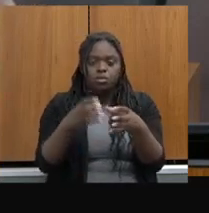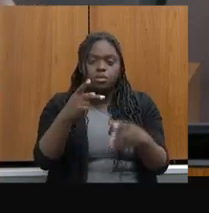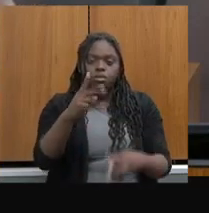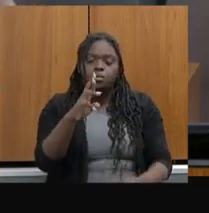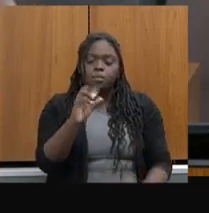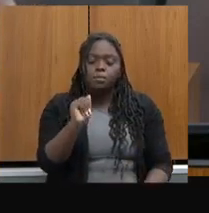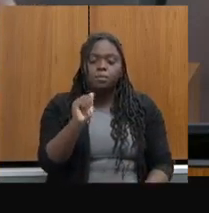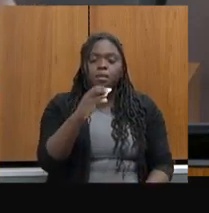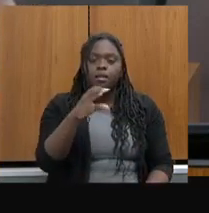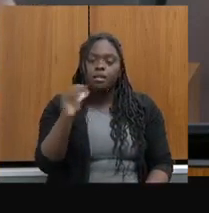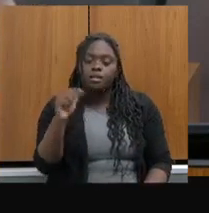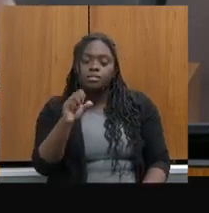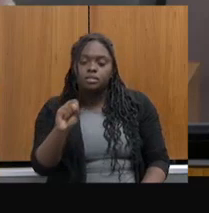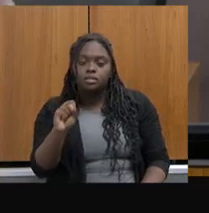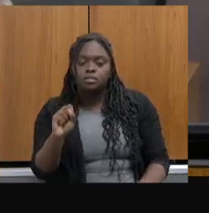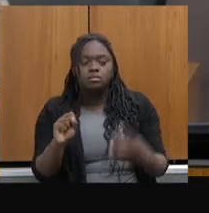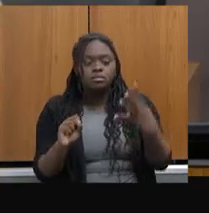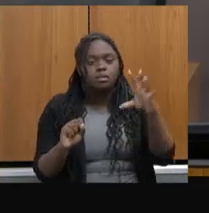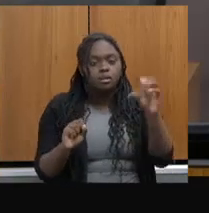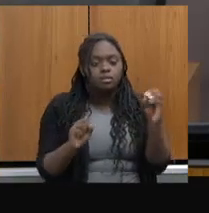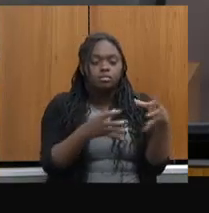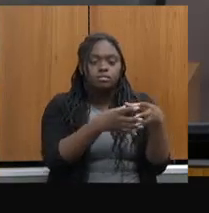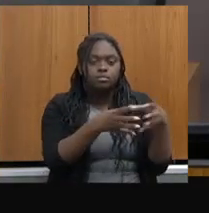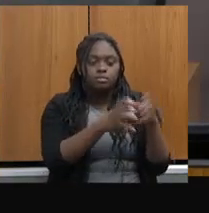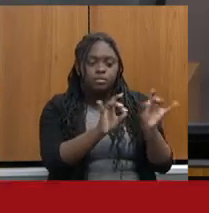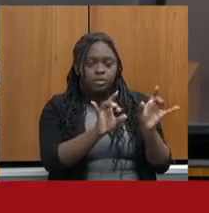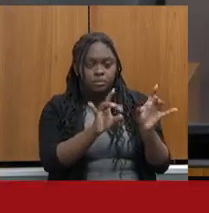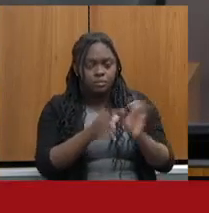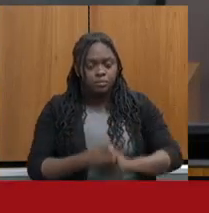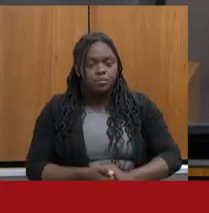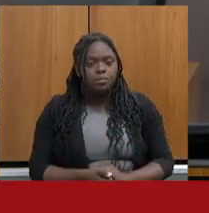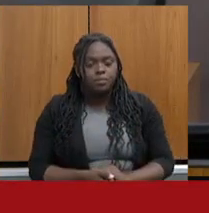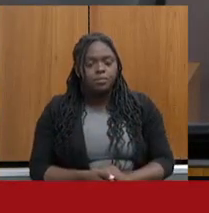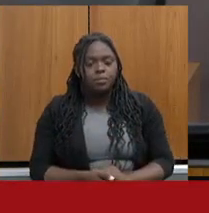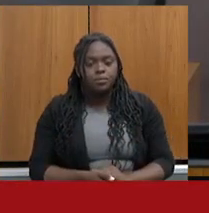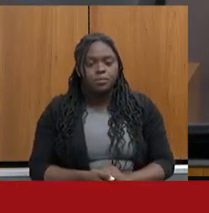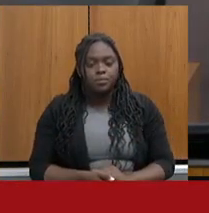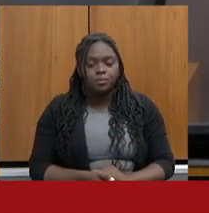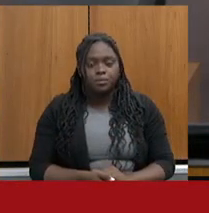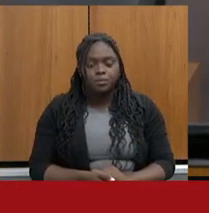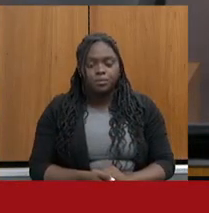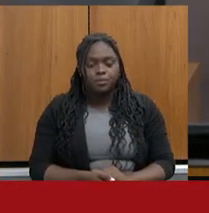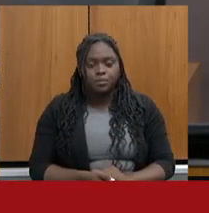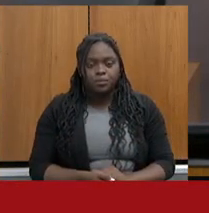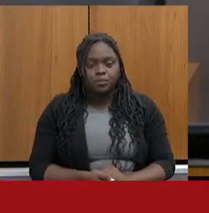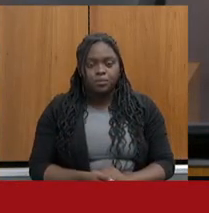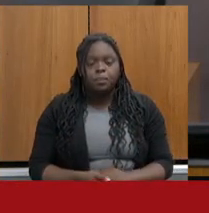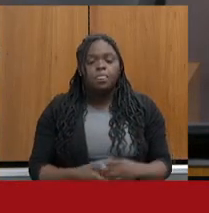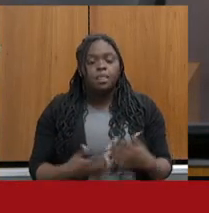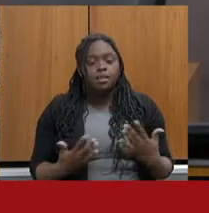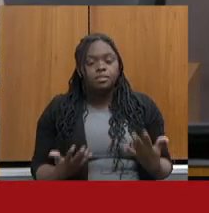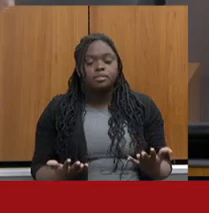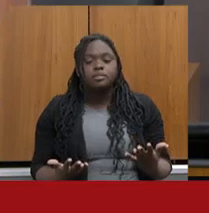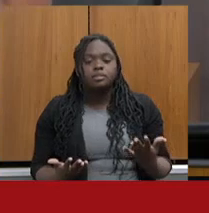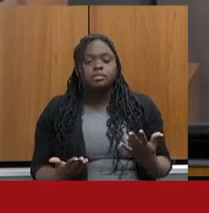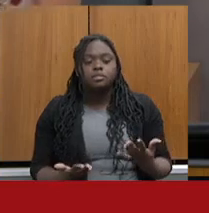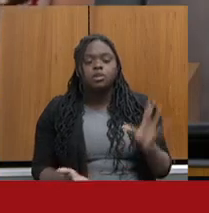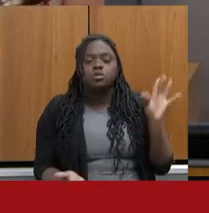40 do quadro de especialistas pode passar por favor em termos dos